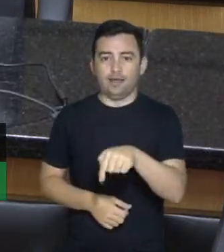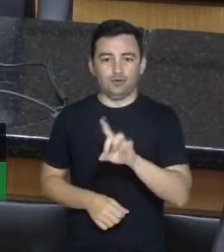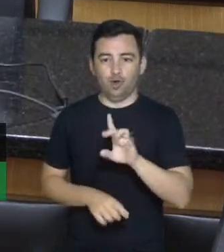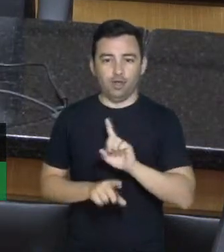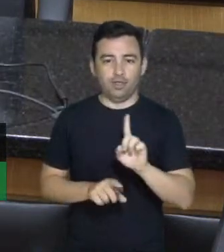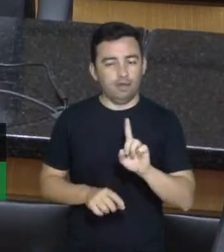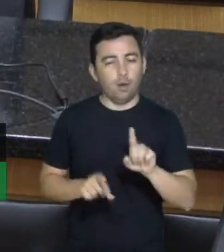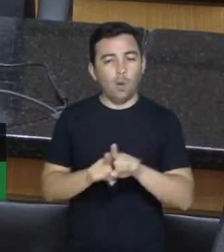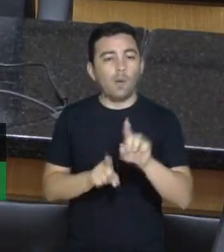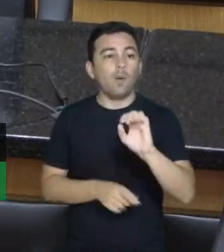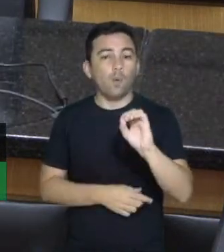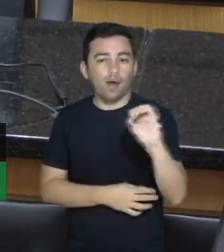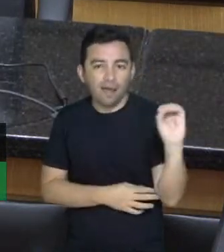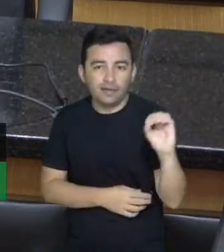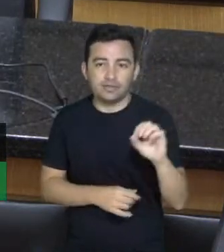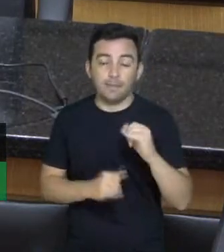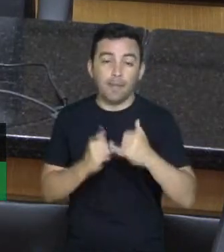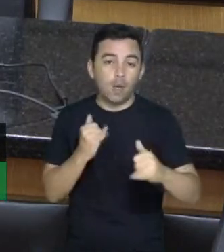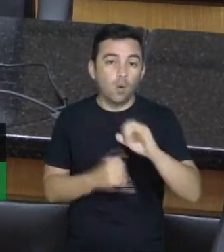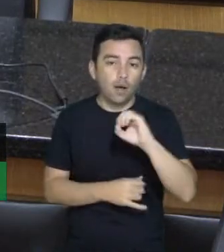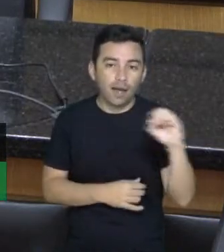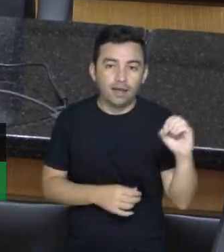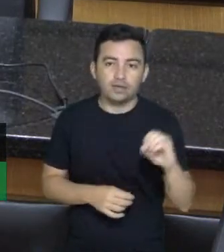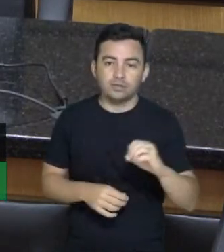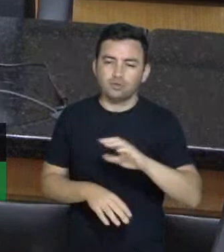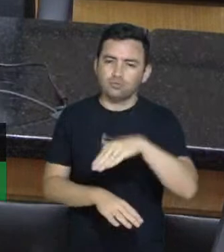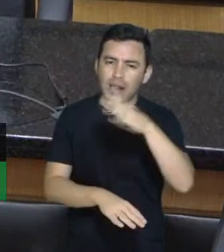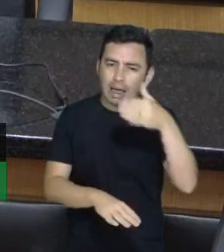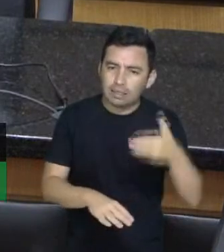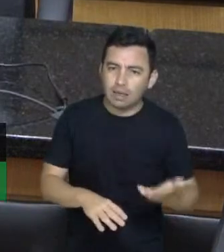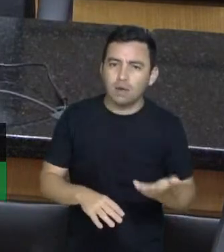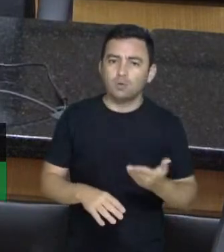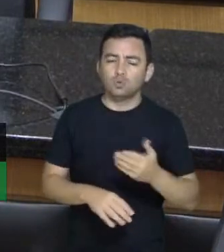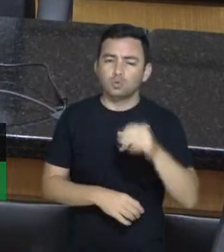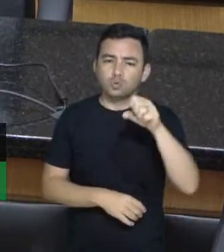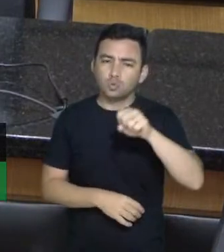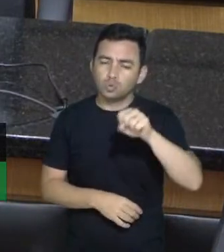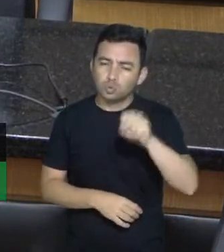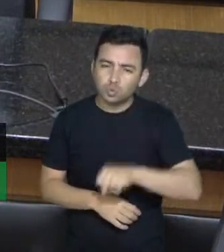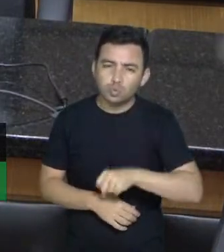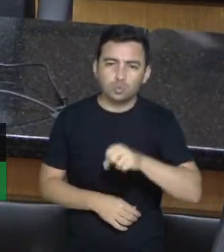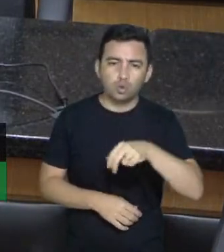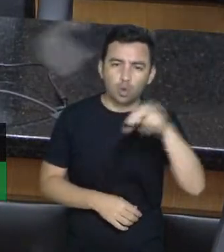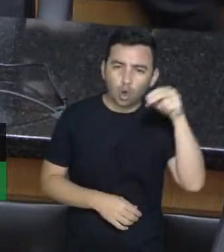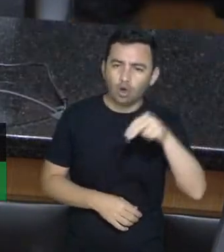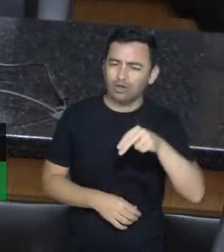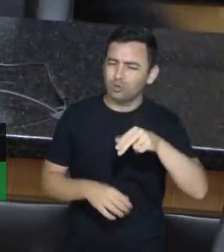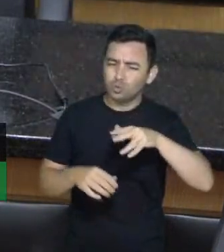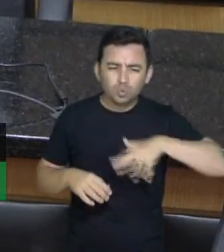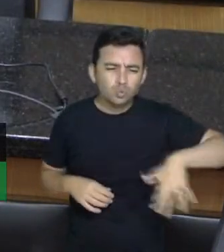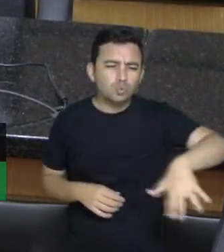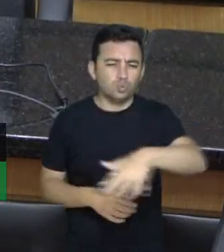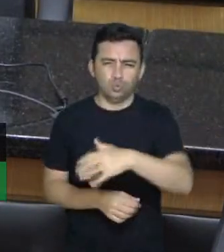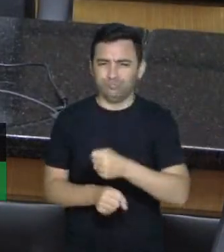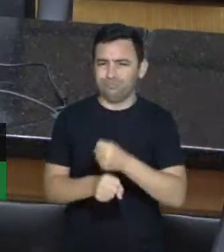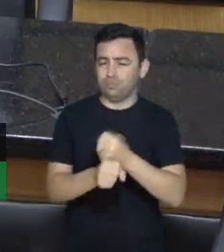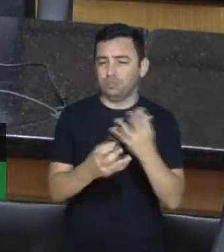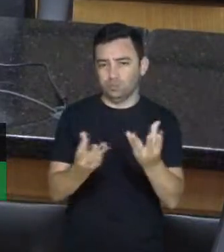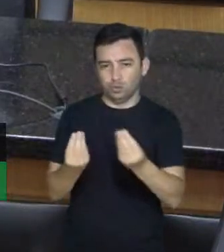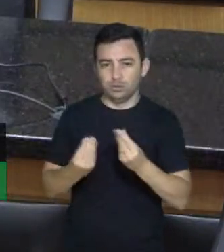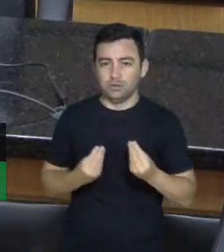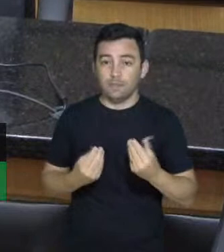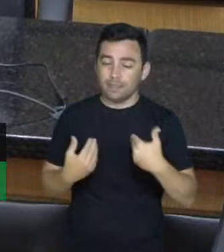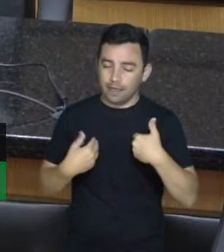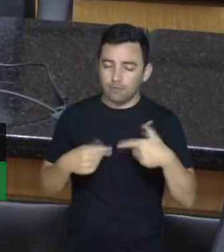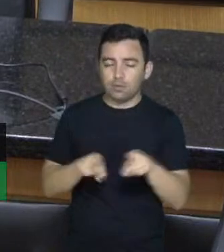estão no Oeste, estão no Meio Oeste, estão no Planalto, estão no Sul, estão no Norte. E, por outro lado, também, eu compartilho desse